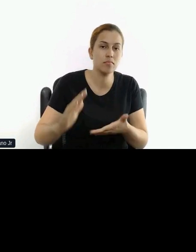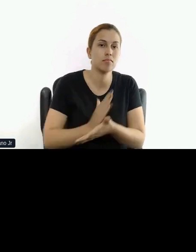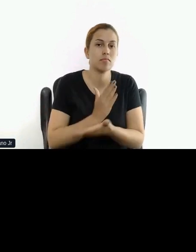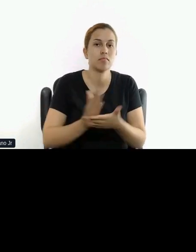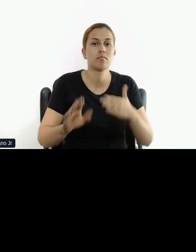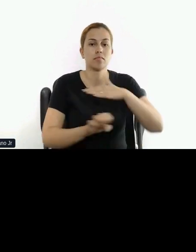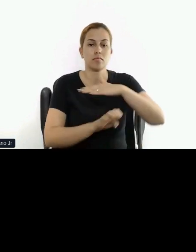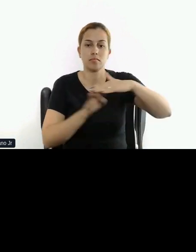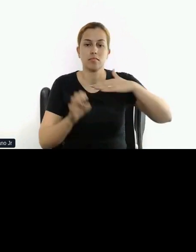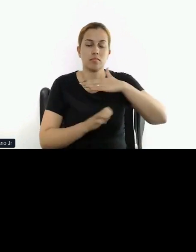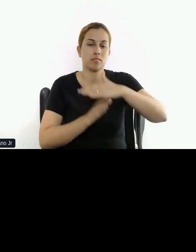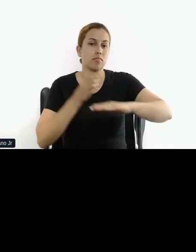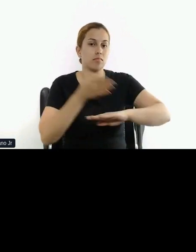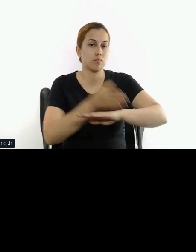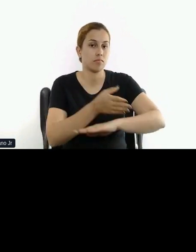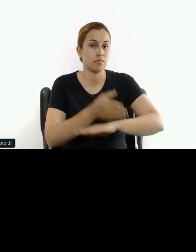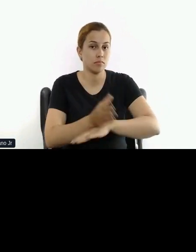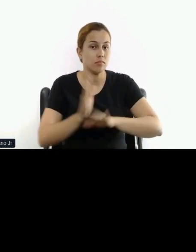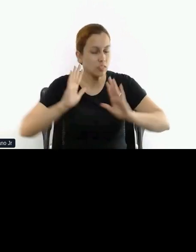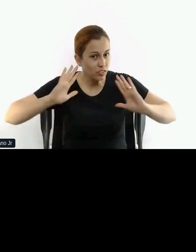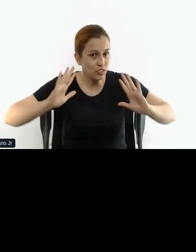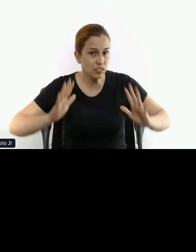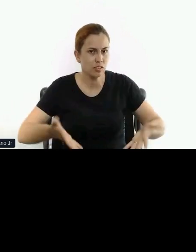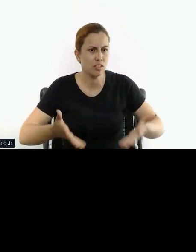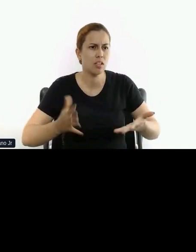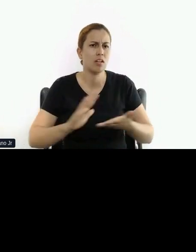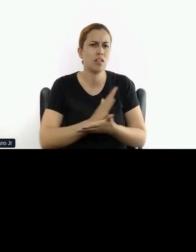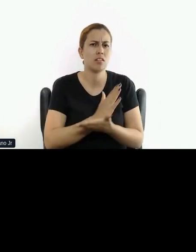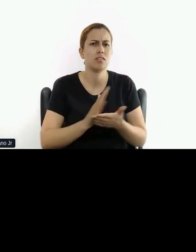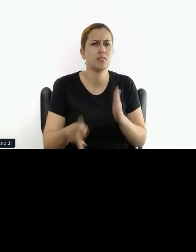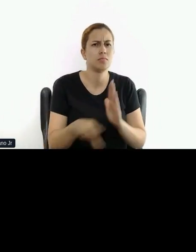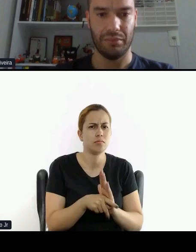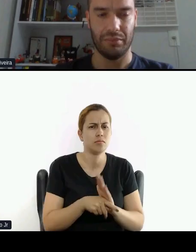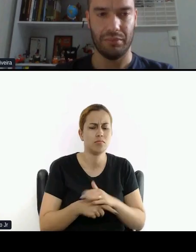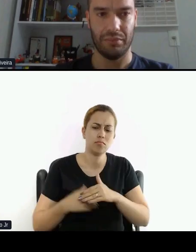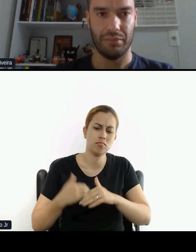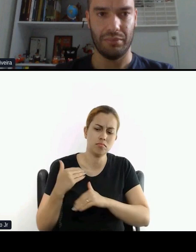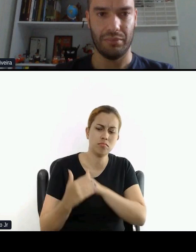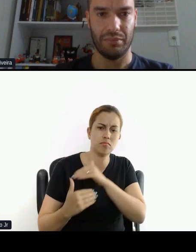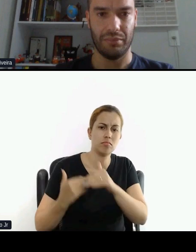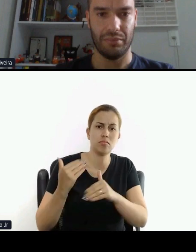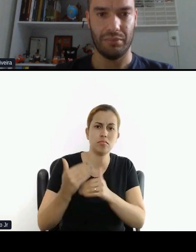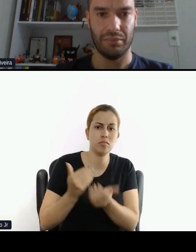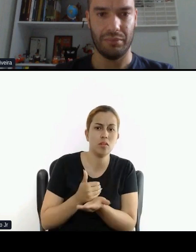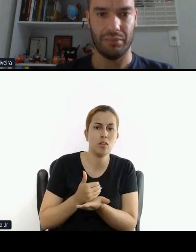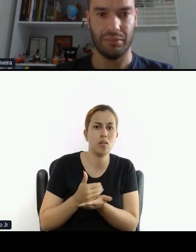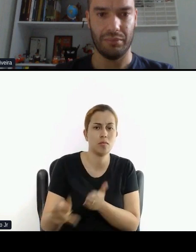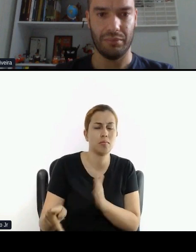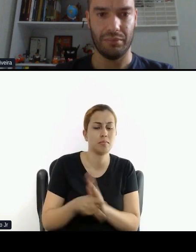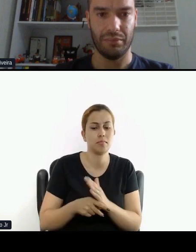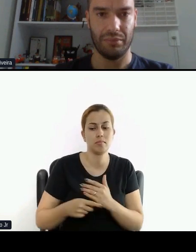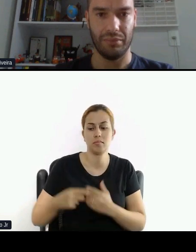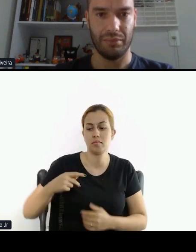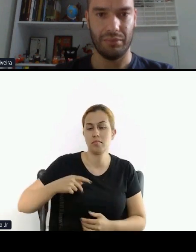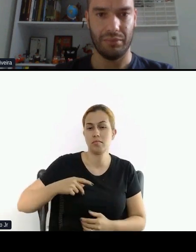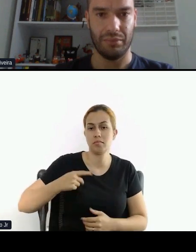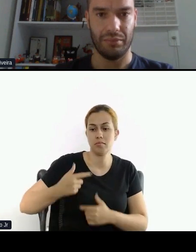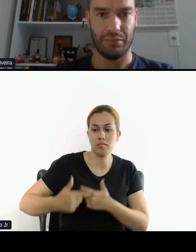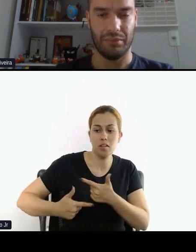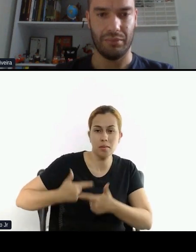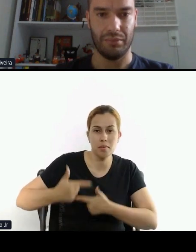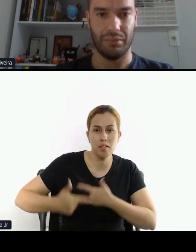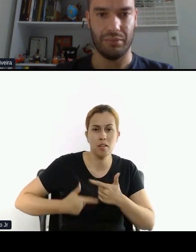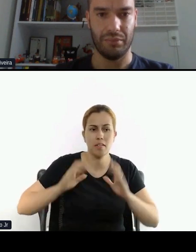empresas. Atuei já com desenvolvimento de software no começo da minha carreira, mais voltado para front-end,